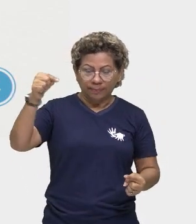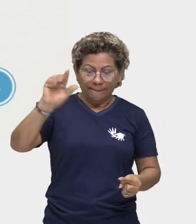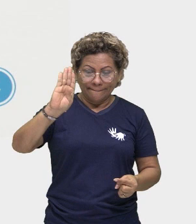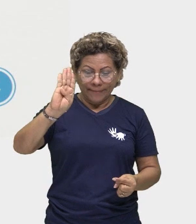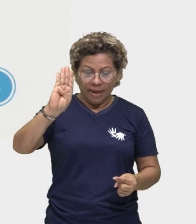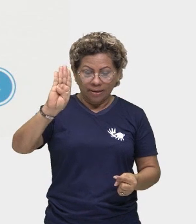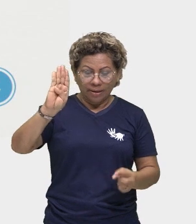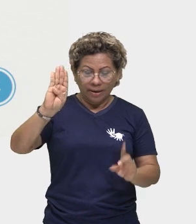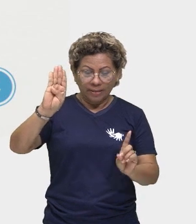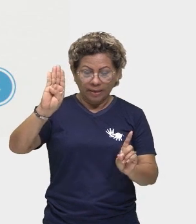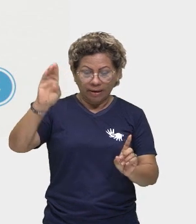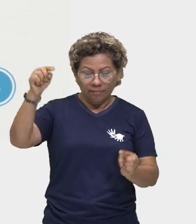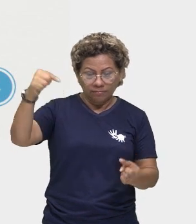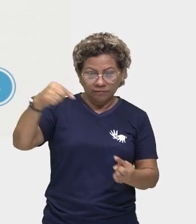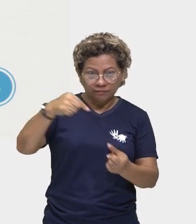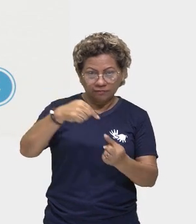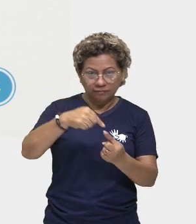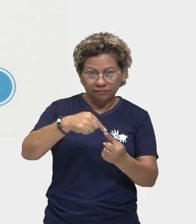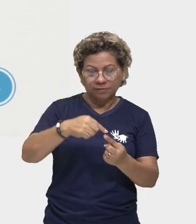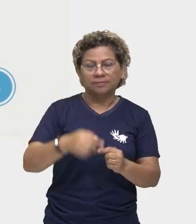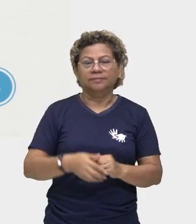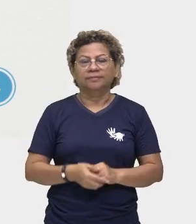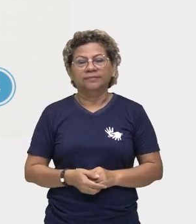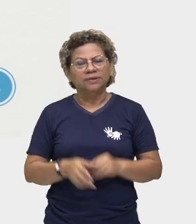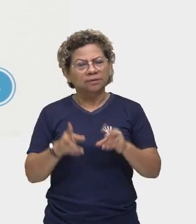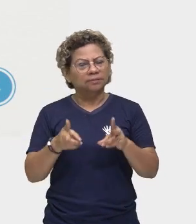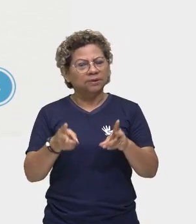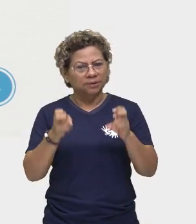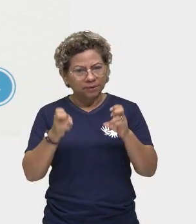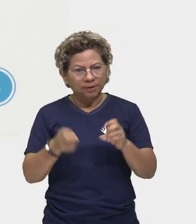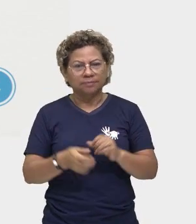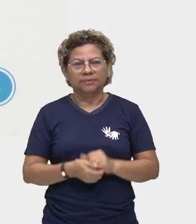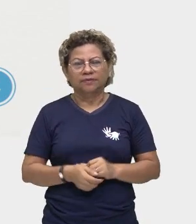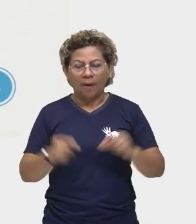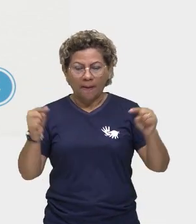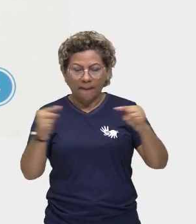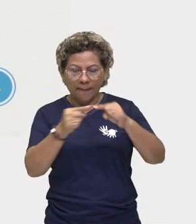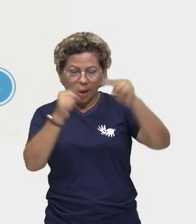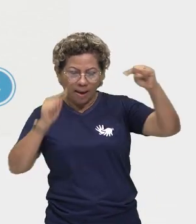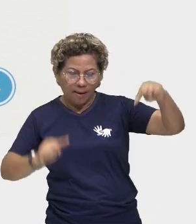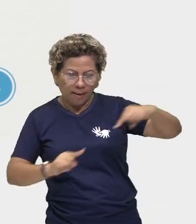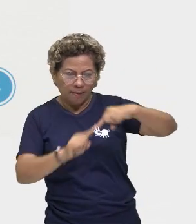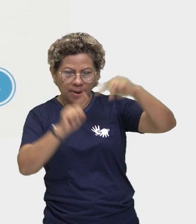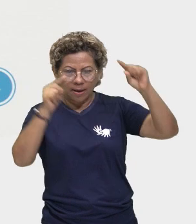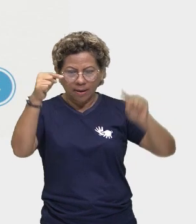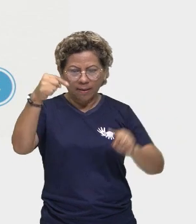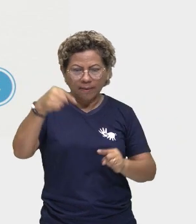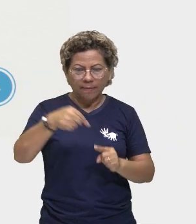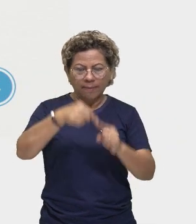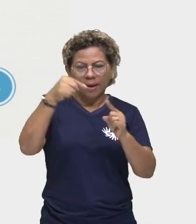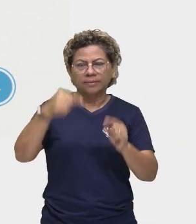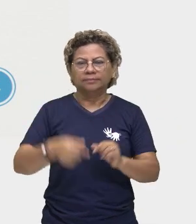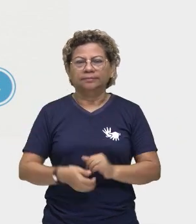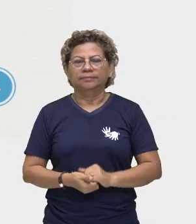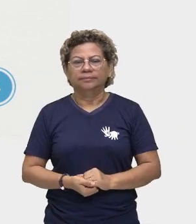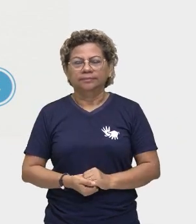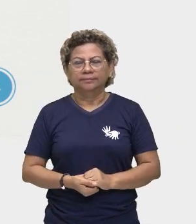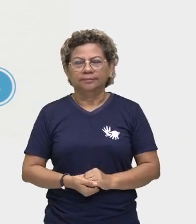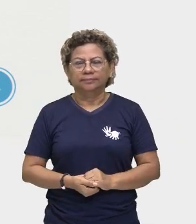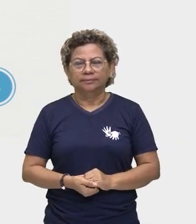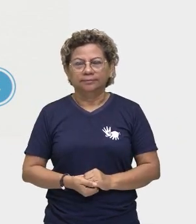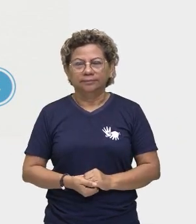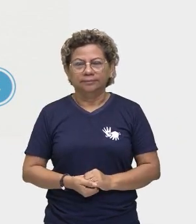vamos ter diagonais, né, para o vértice A e B, porque são vértices consecutivos. Continuando, vamos ter